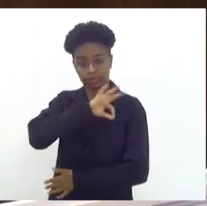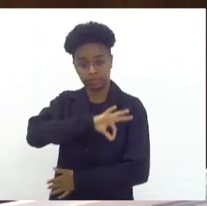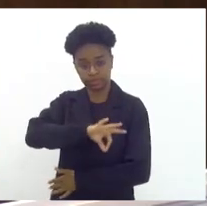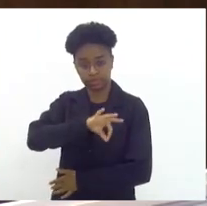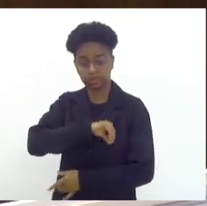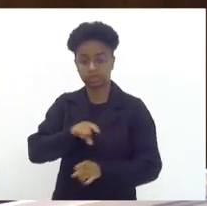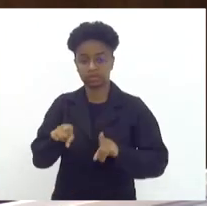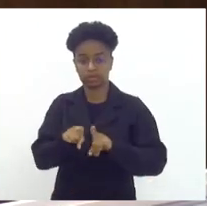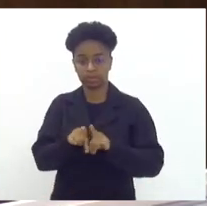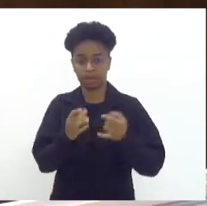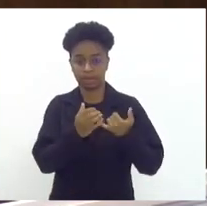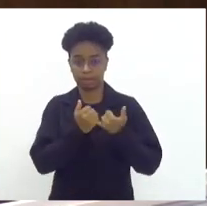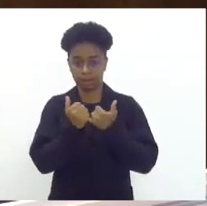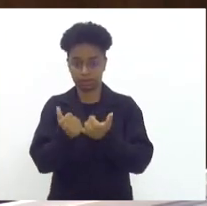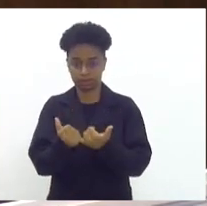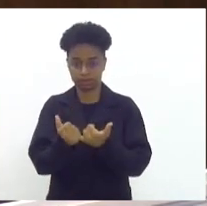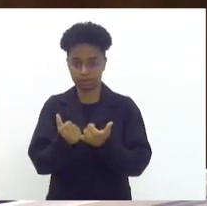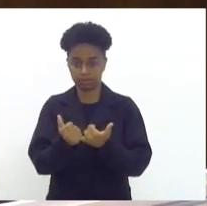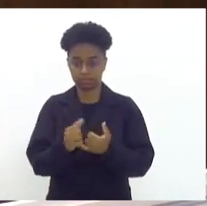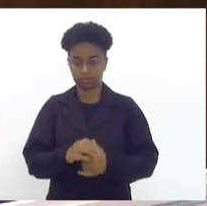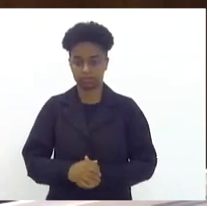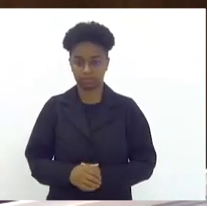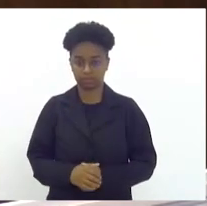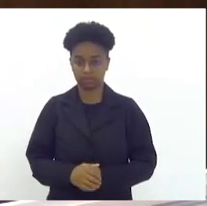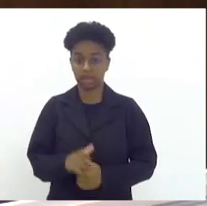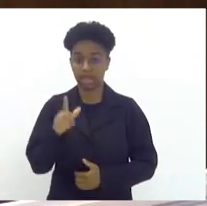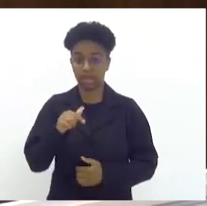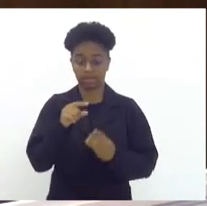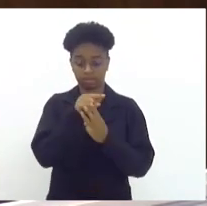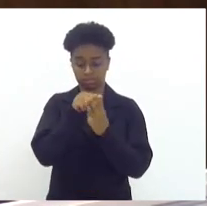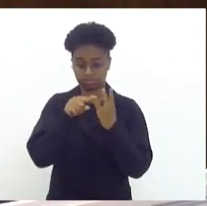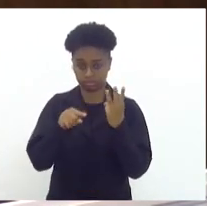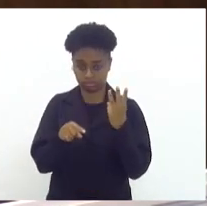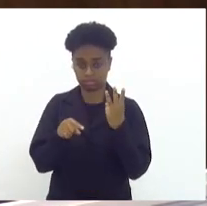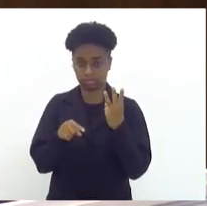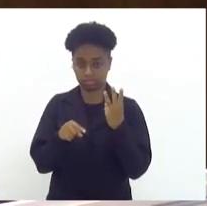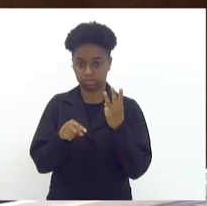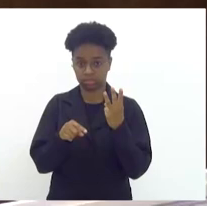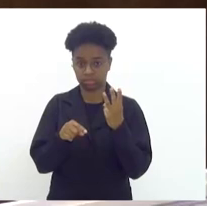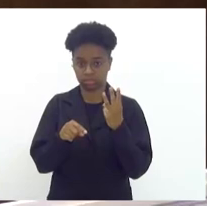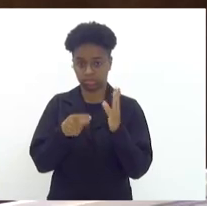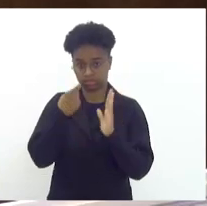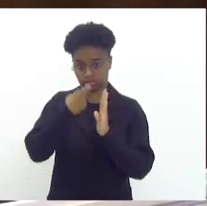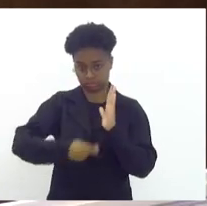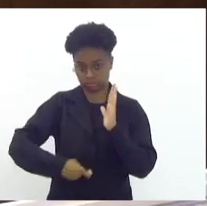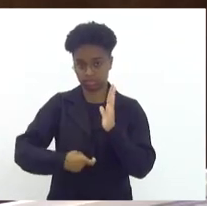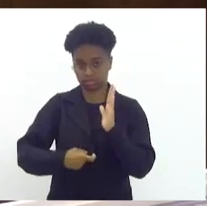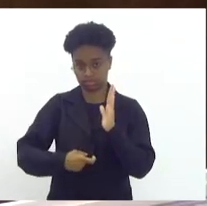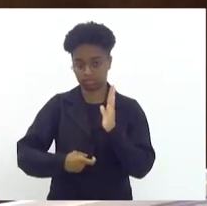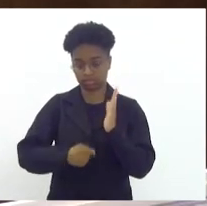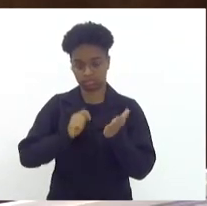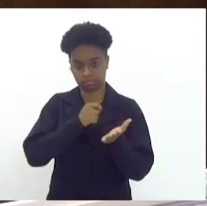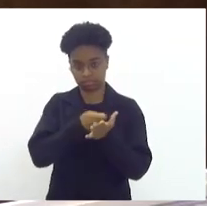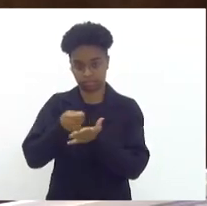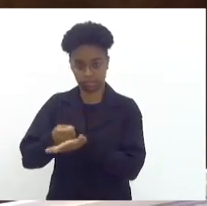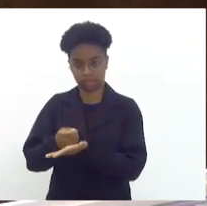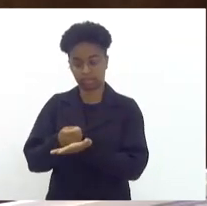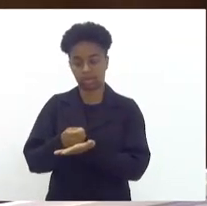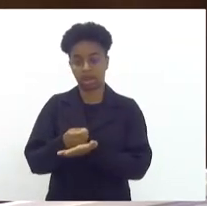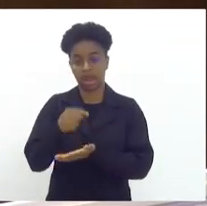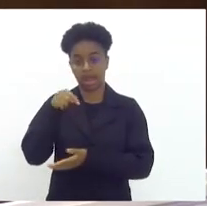e patrimônio que é o tripé dos tributos num país